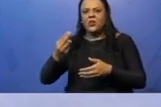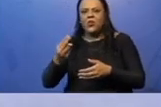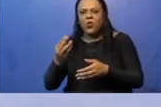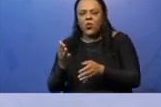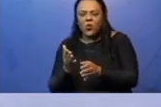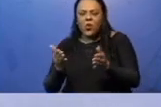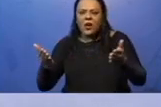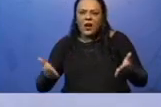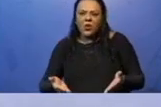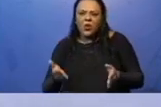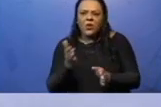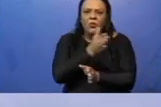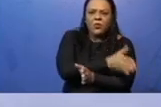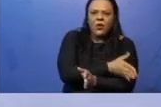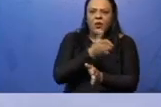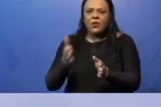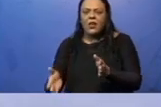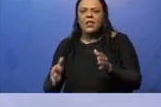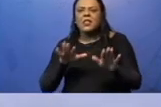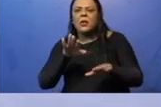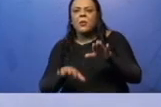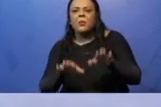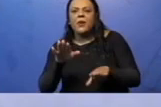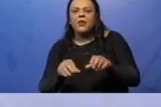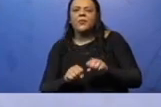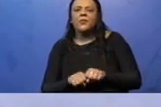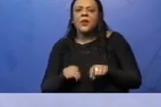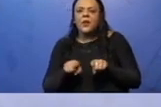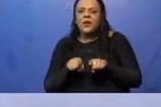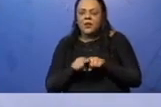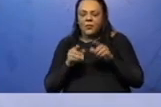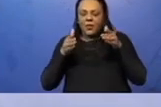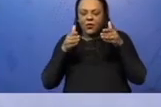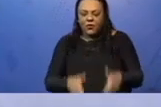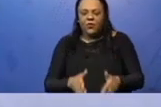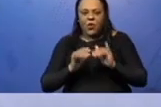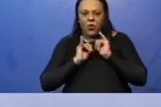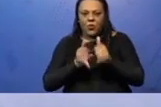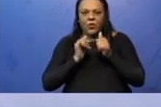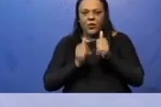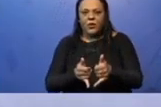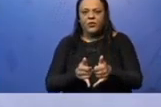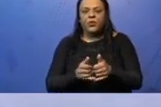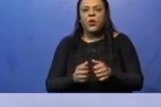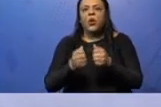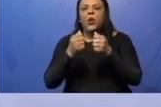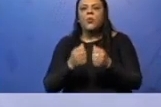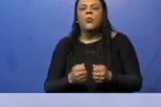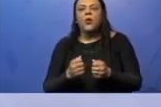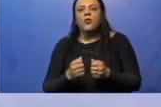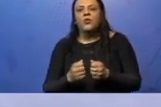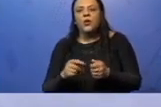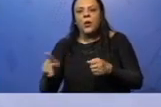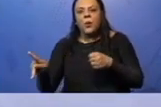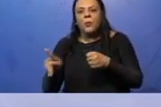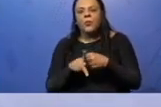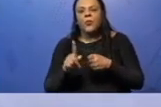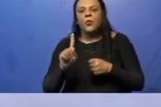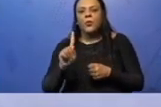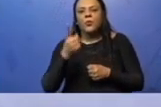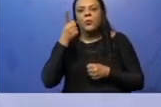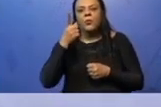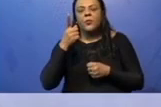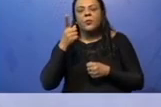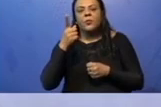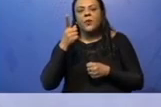ordem. E o foco narrativo, ele pode ser, então, em primeira pessoa, quando eu tenho um narrador que também é um personagem